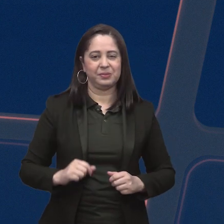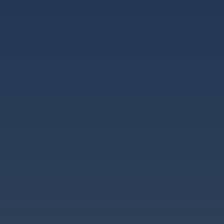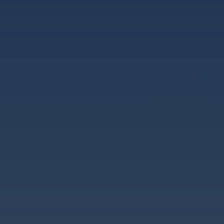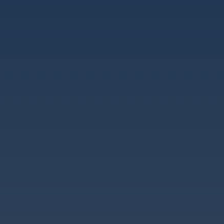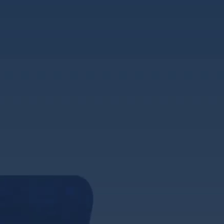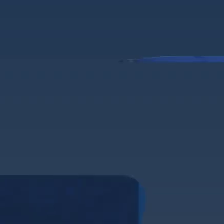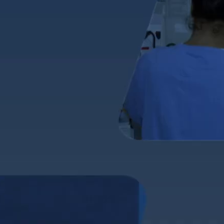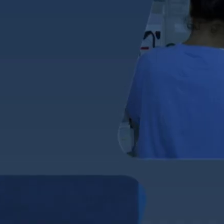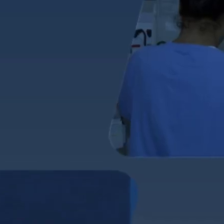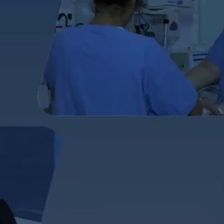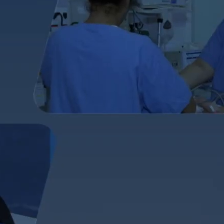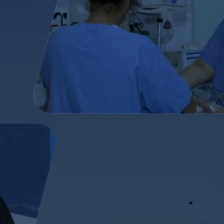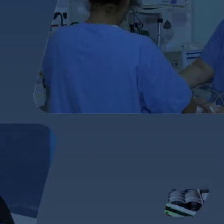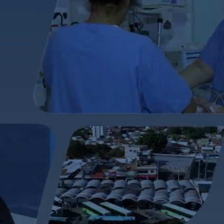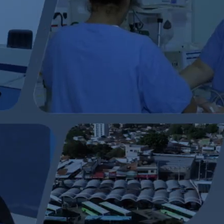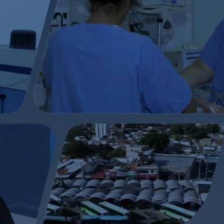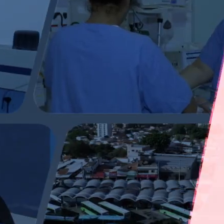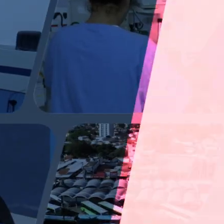daí.